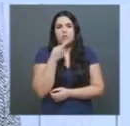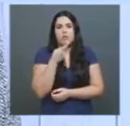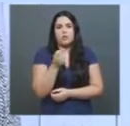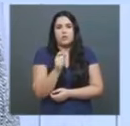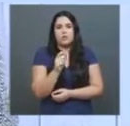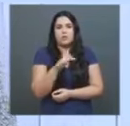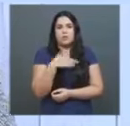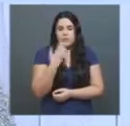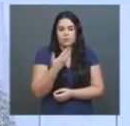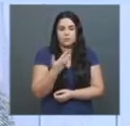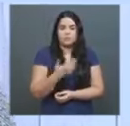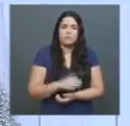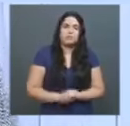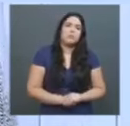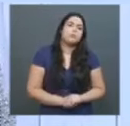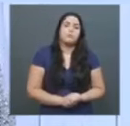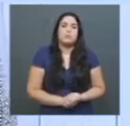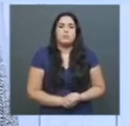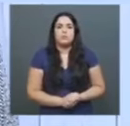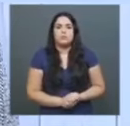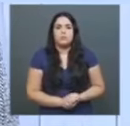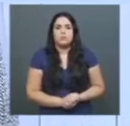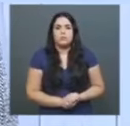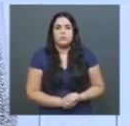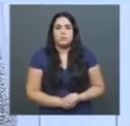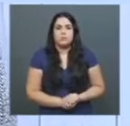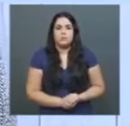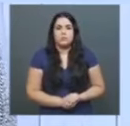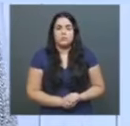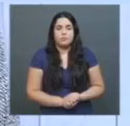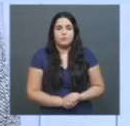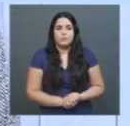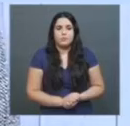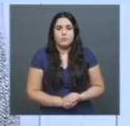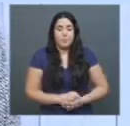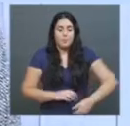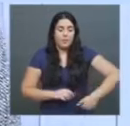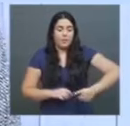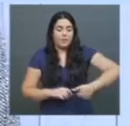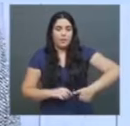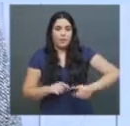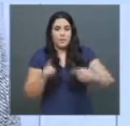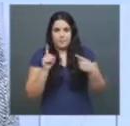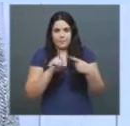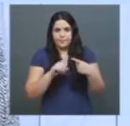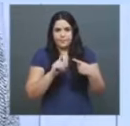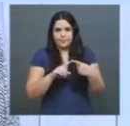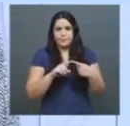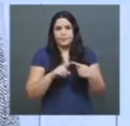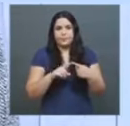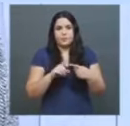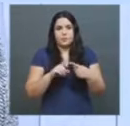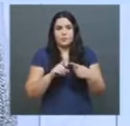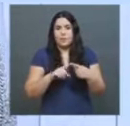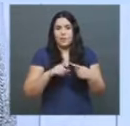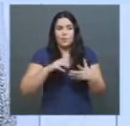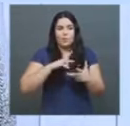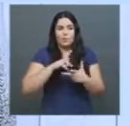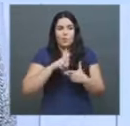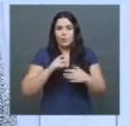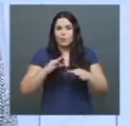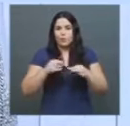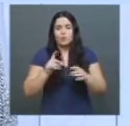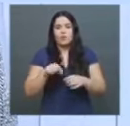de óbitos, né? Pela vulnerabilidade. A primeira causa em todo o mundo, isso não é só no Brasil, é a